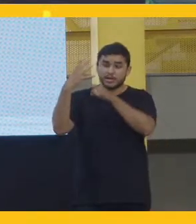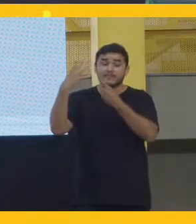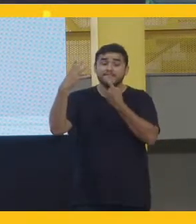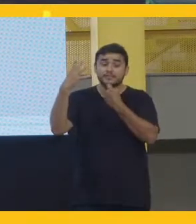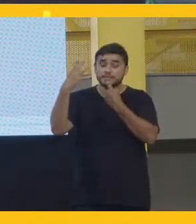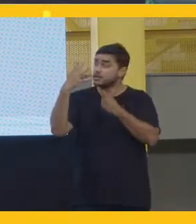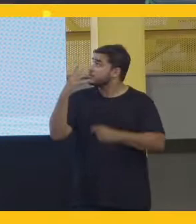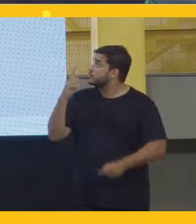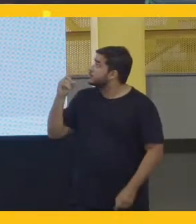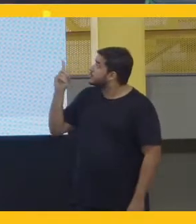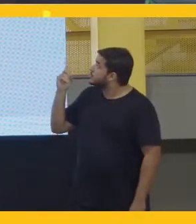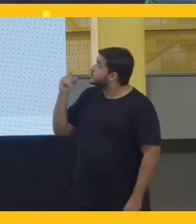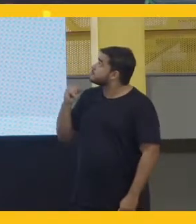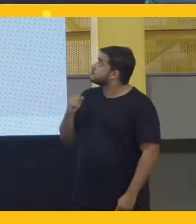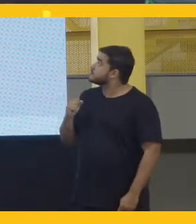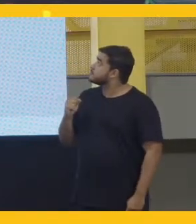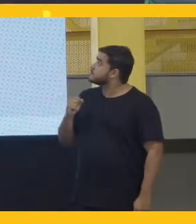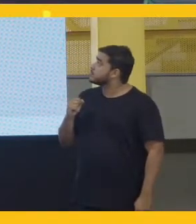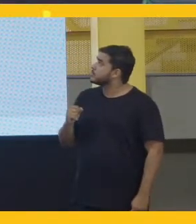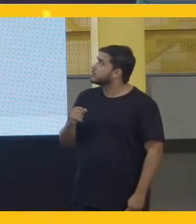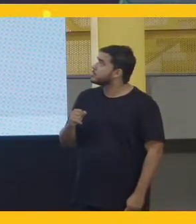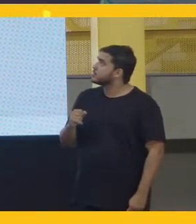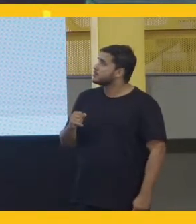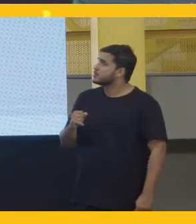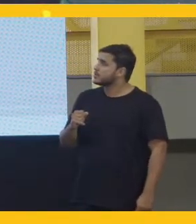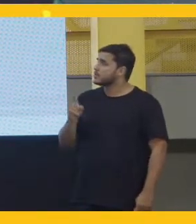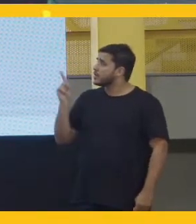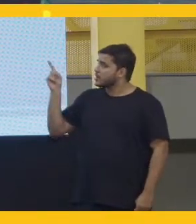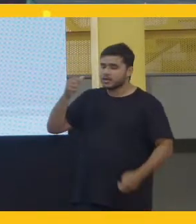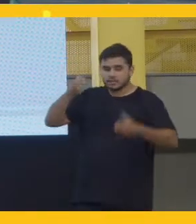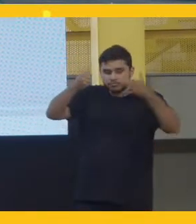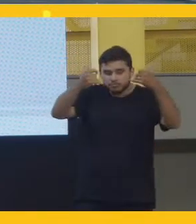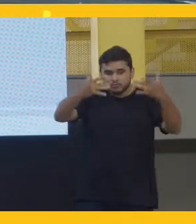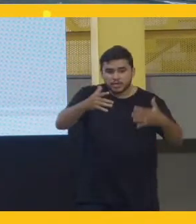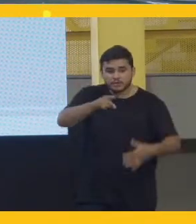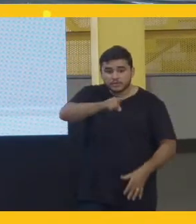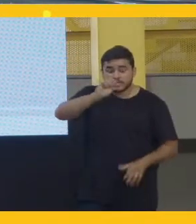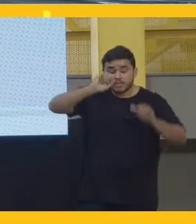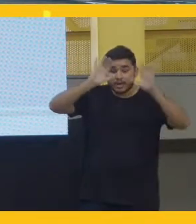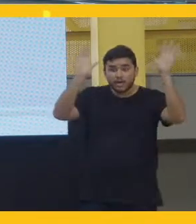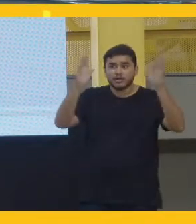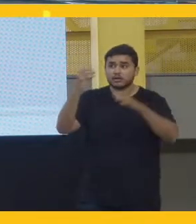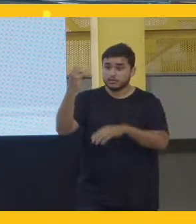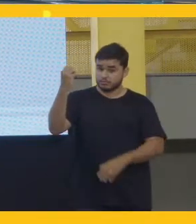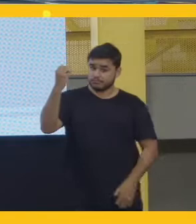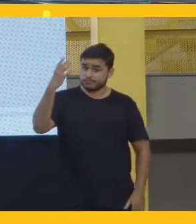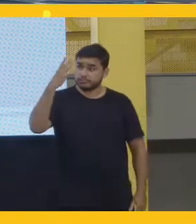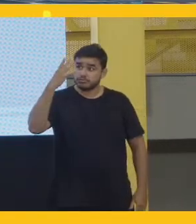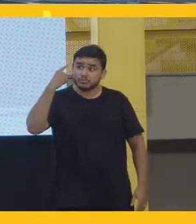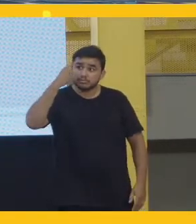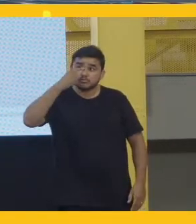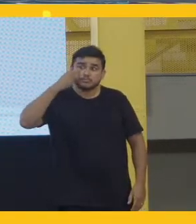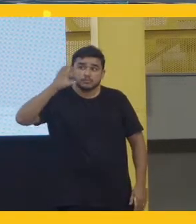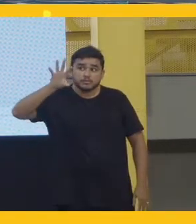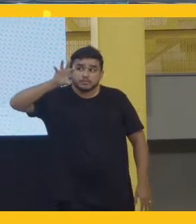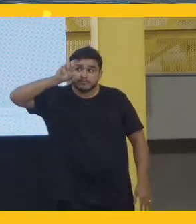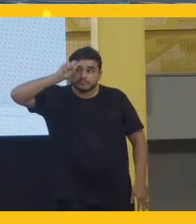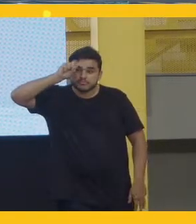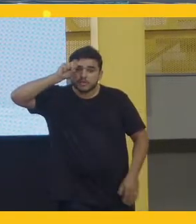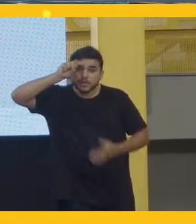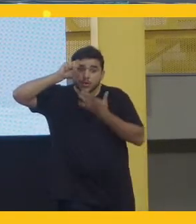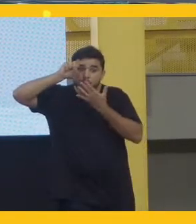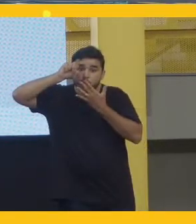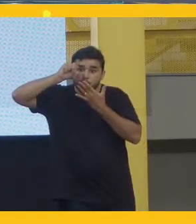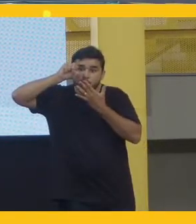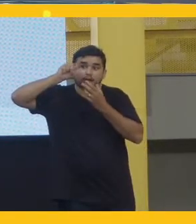green, nem o blue. Isso é um modelo simplificado para a gente entender como é que nosso corpo interpreta as